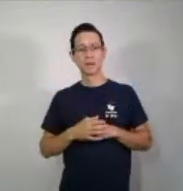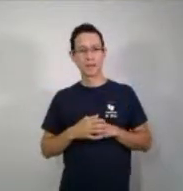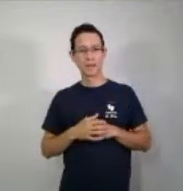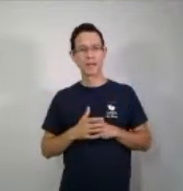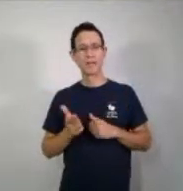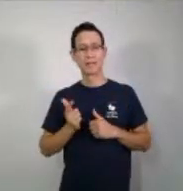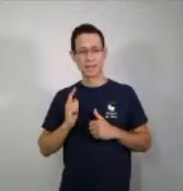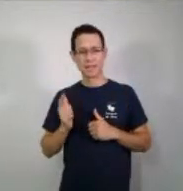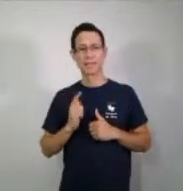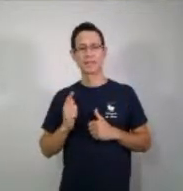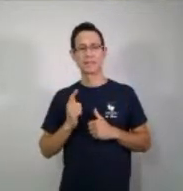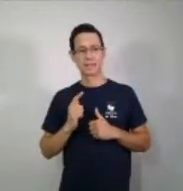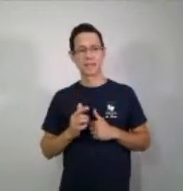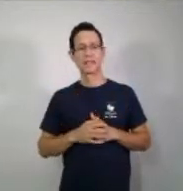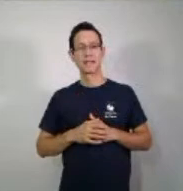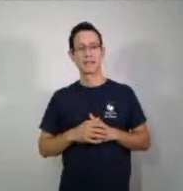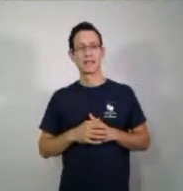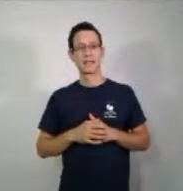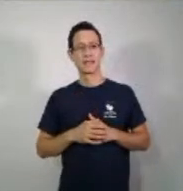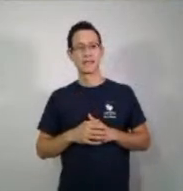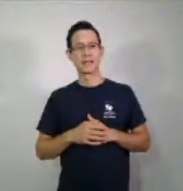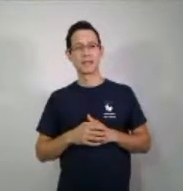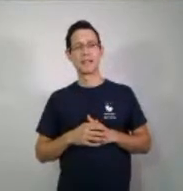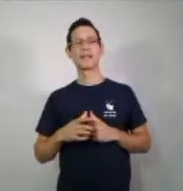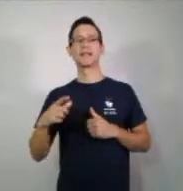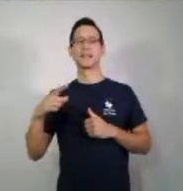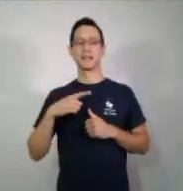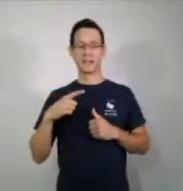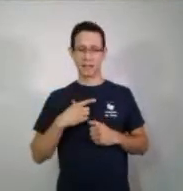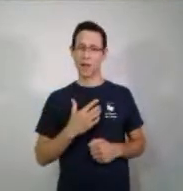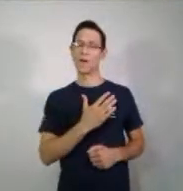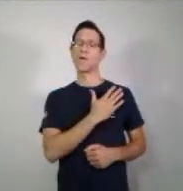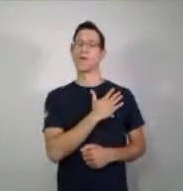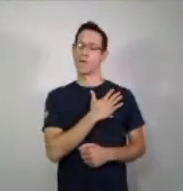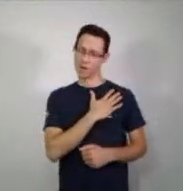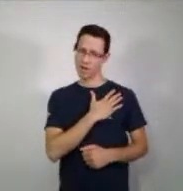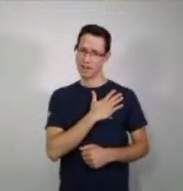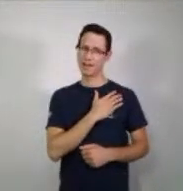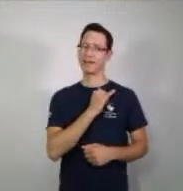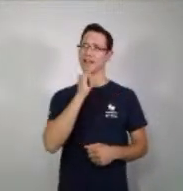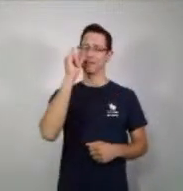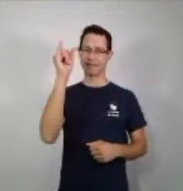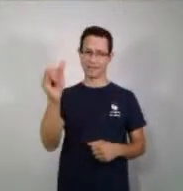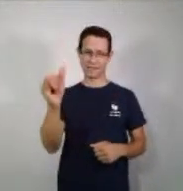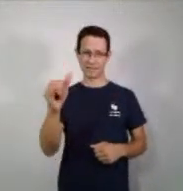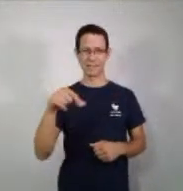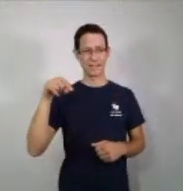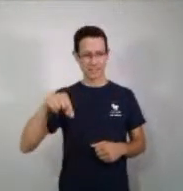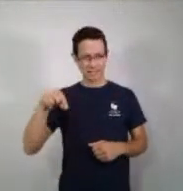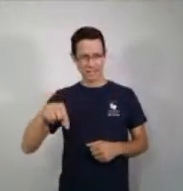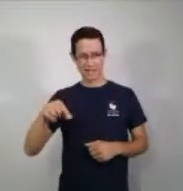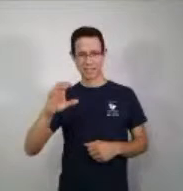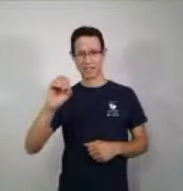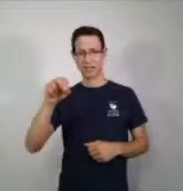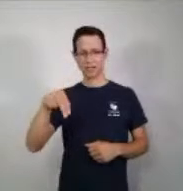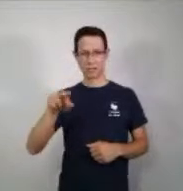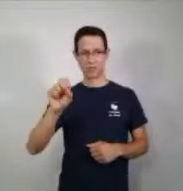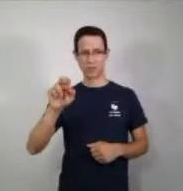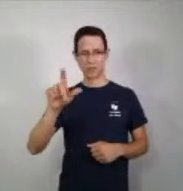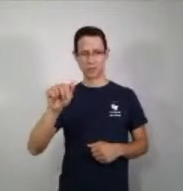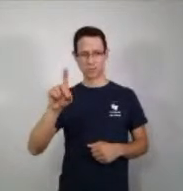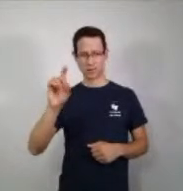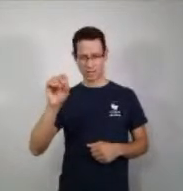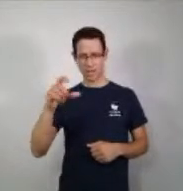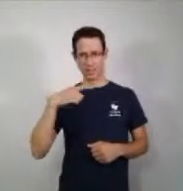porque eu lembro a palavra, ele diz... Eu tenho a honra de comunicar a Vossa Excelência que este consulado, de acordo com as instruções